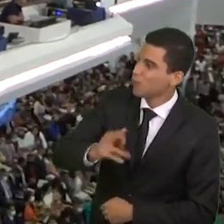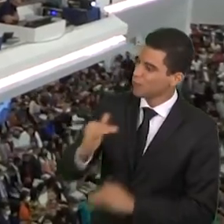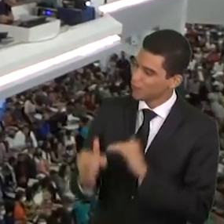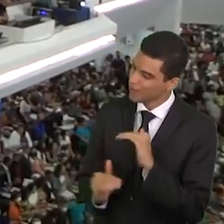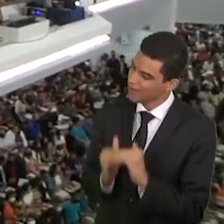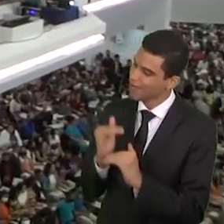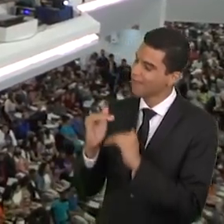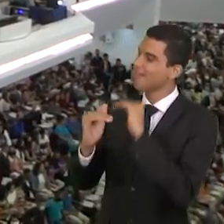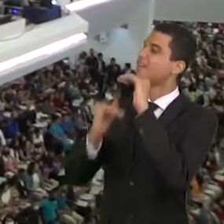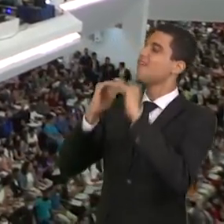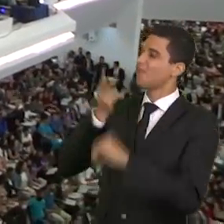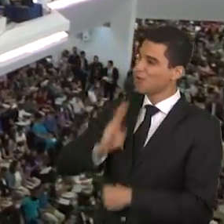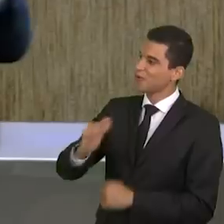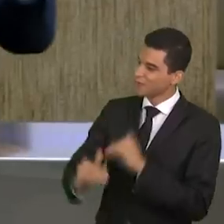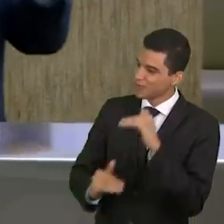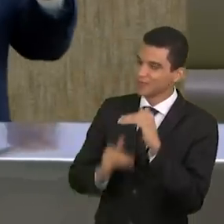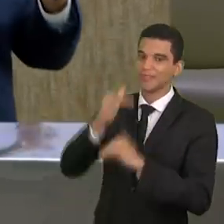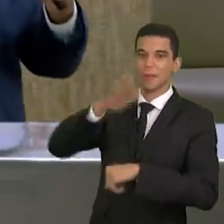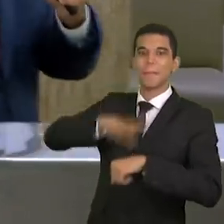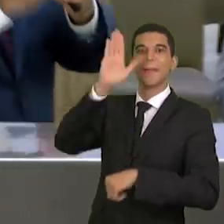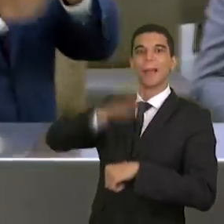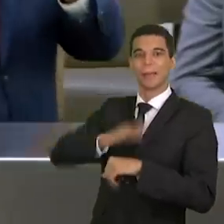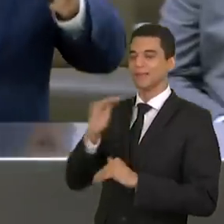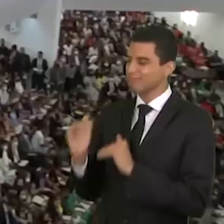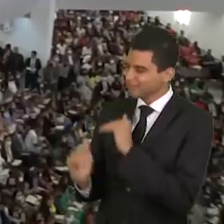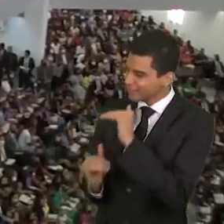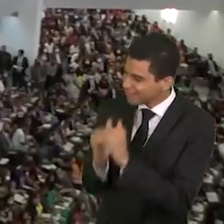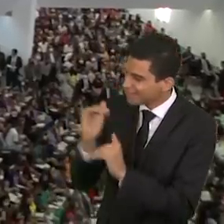mais. Diga mais forte, diga.